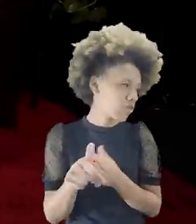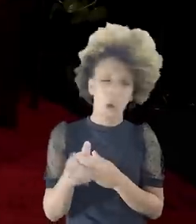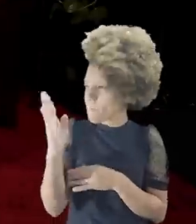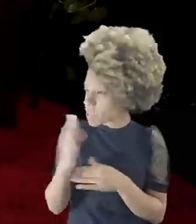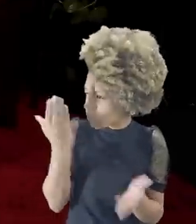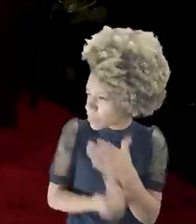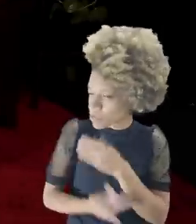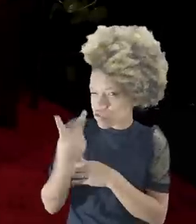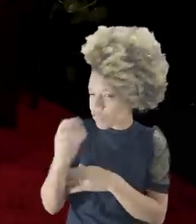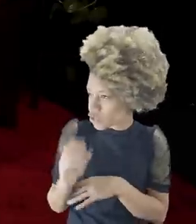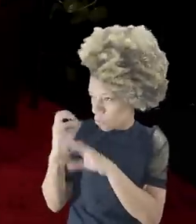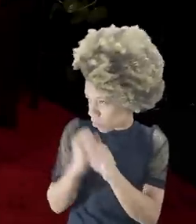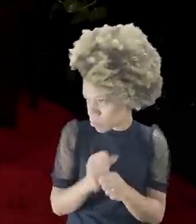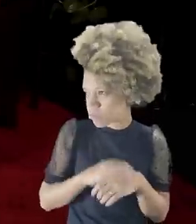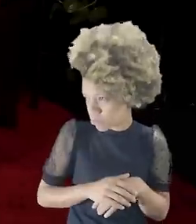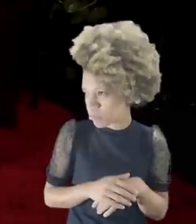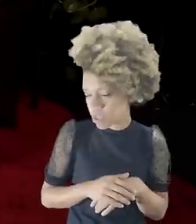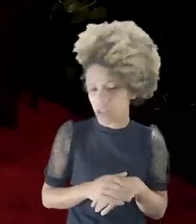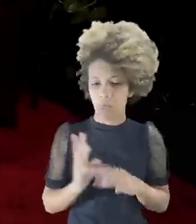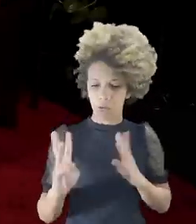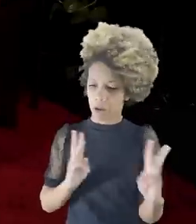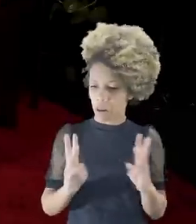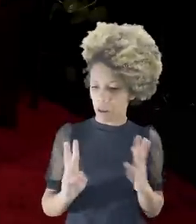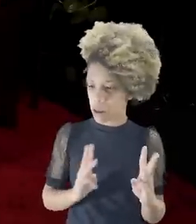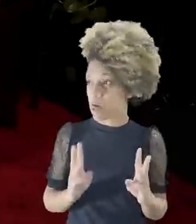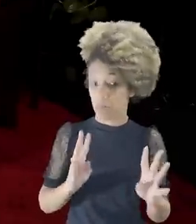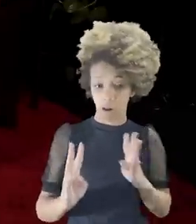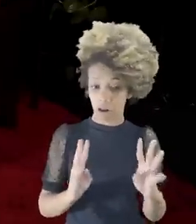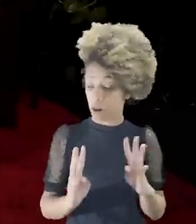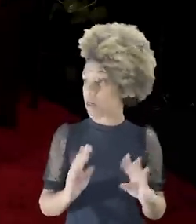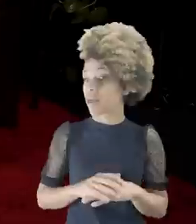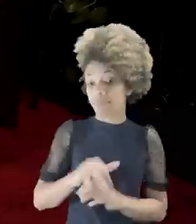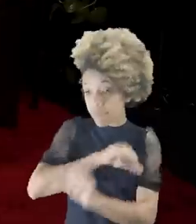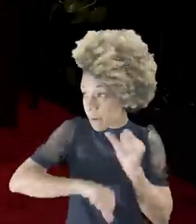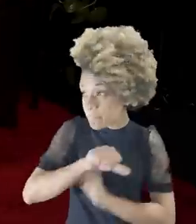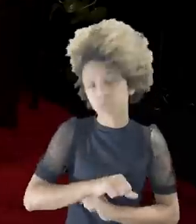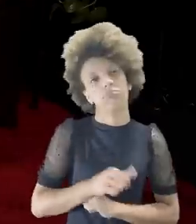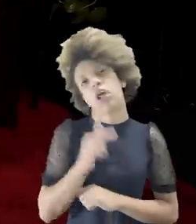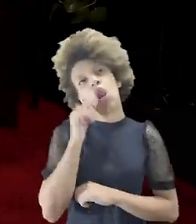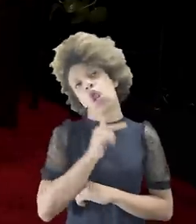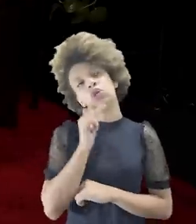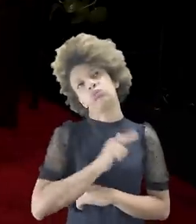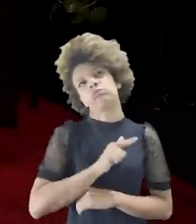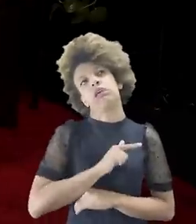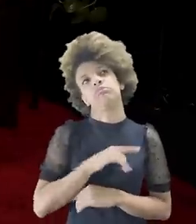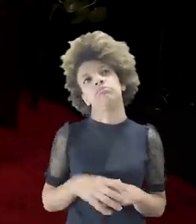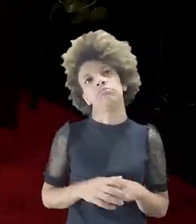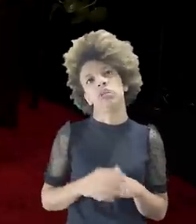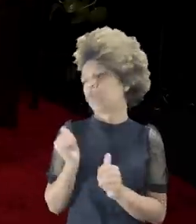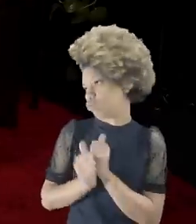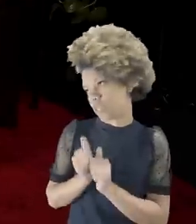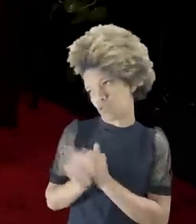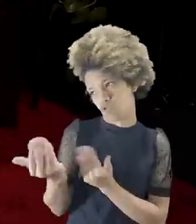por quase 20 pontos no primeiro tempo é e eles mudam toda e aí lógico Você joga com jogadores